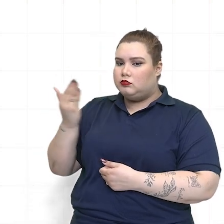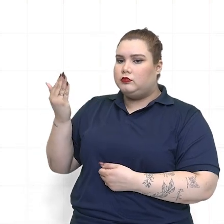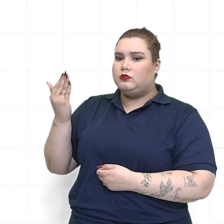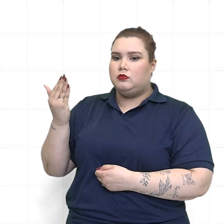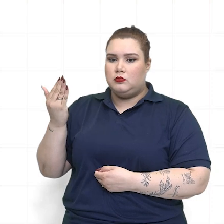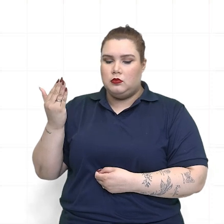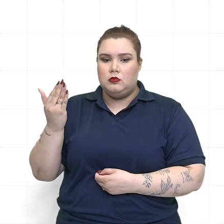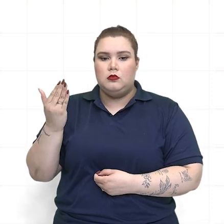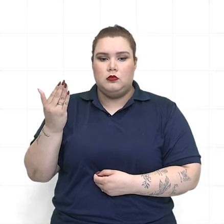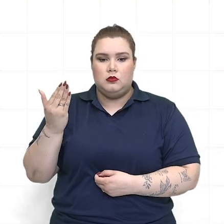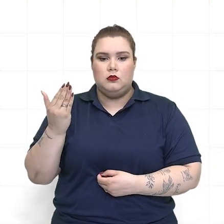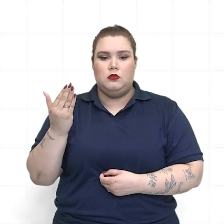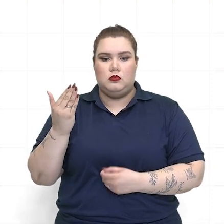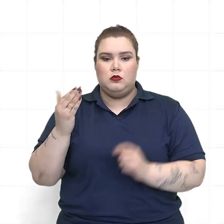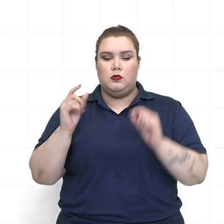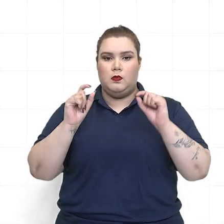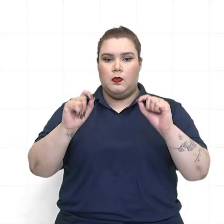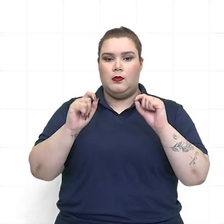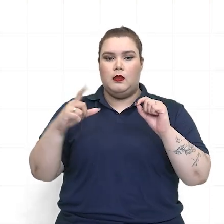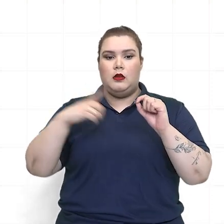algumas